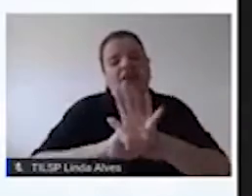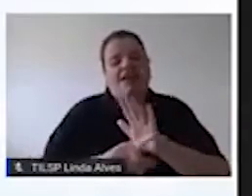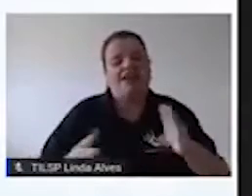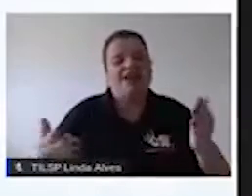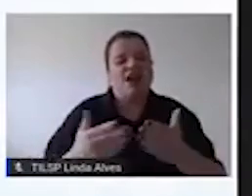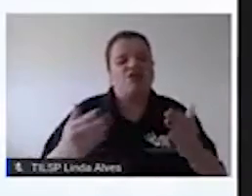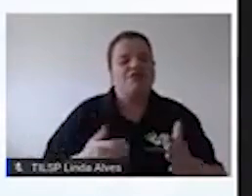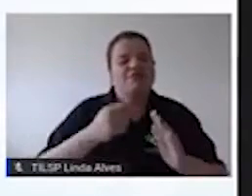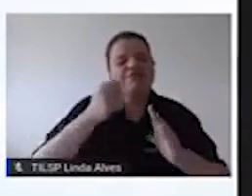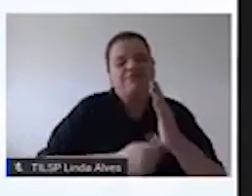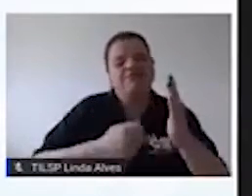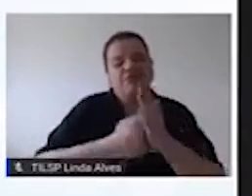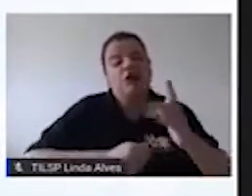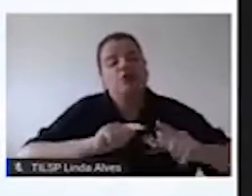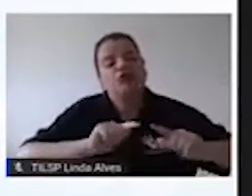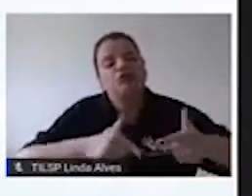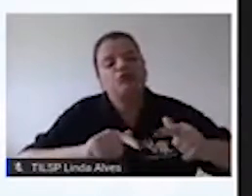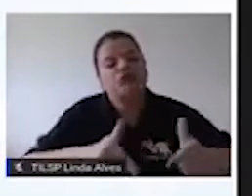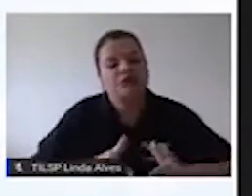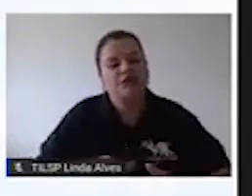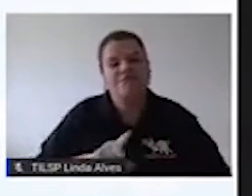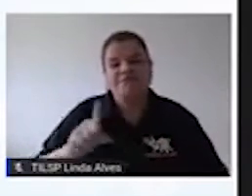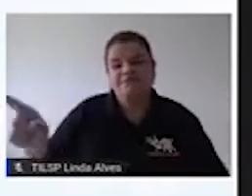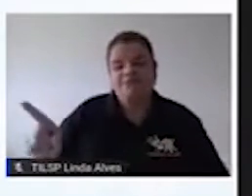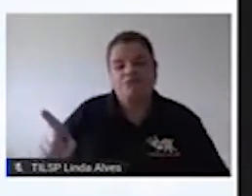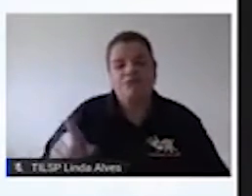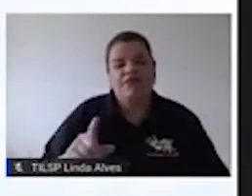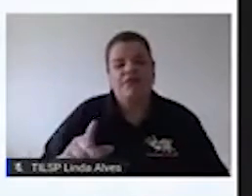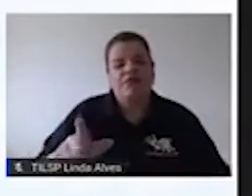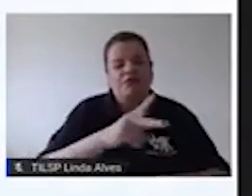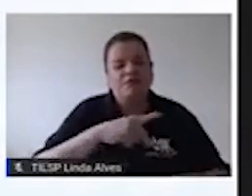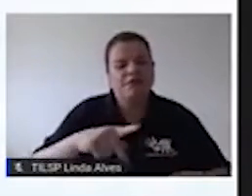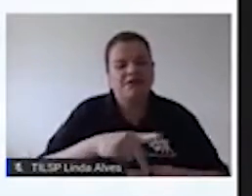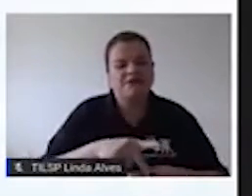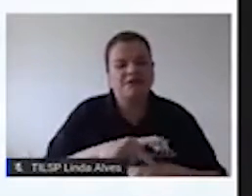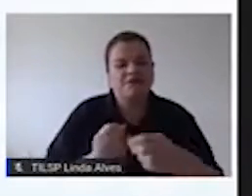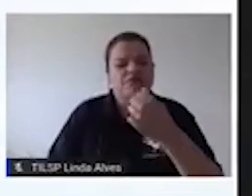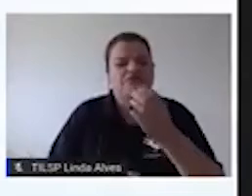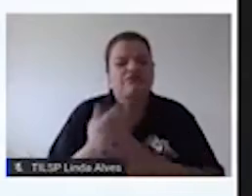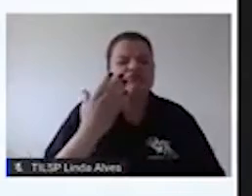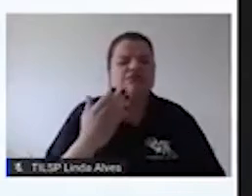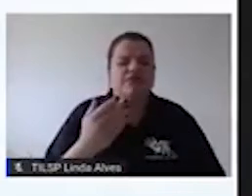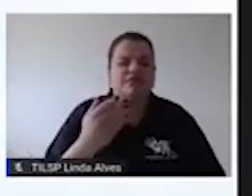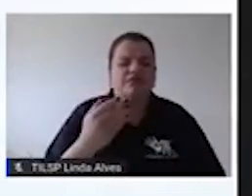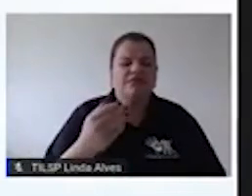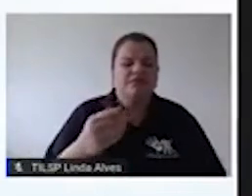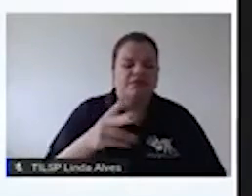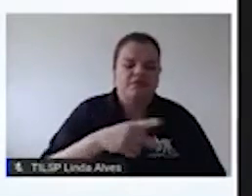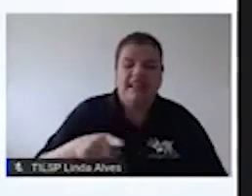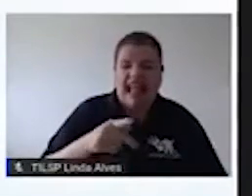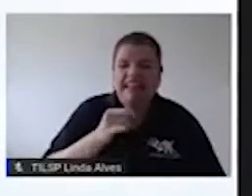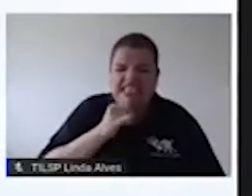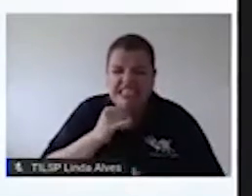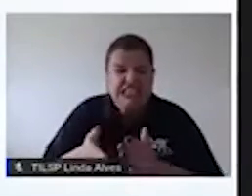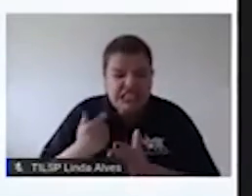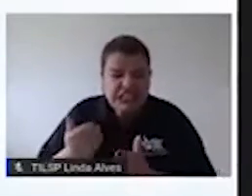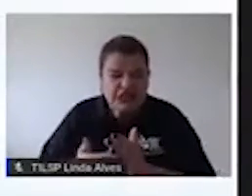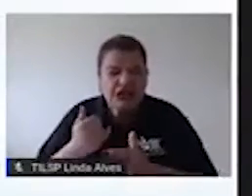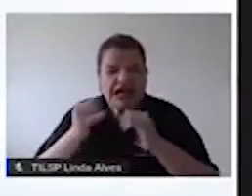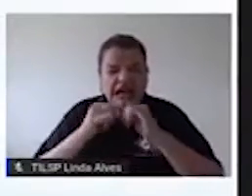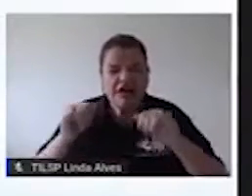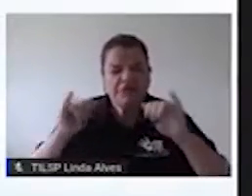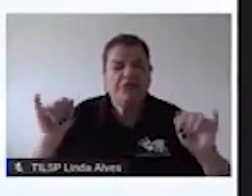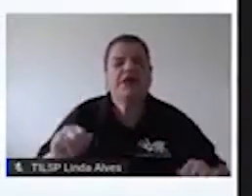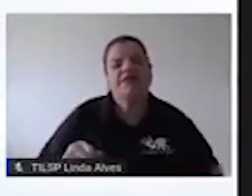é fazer com que os países que ratificaram implementem nos seus países, porque é muito bonito ir lá,